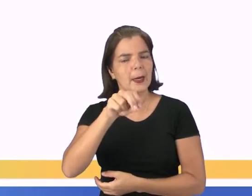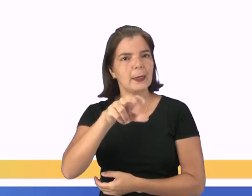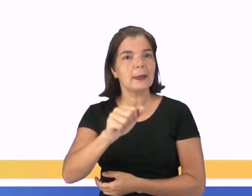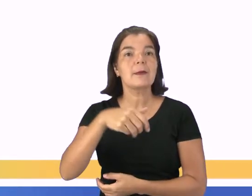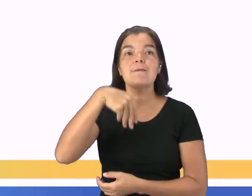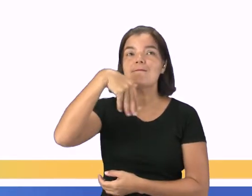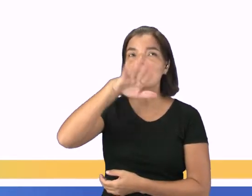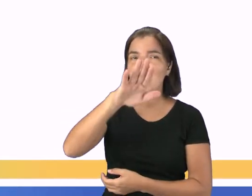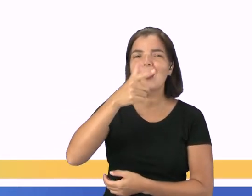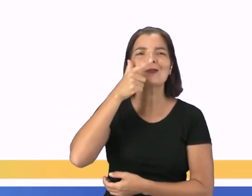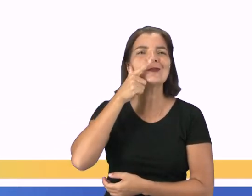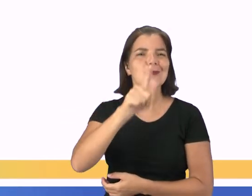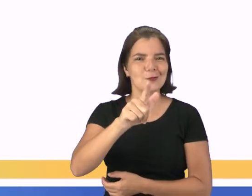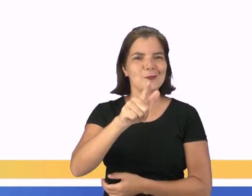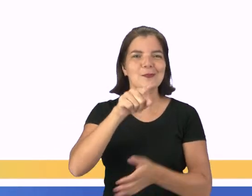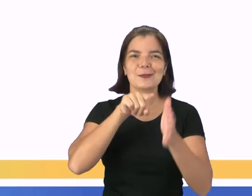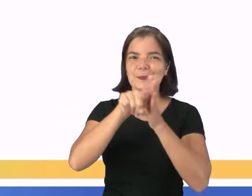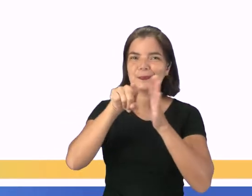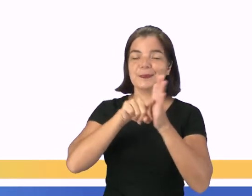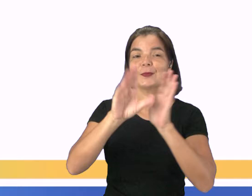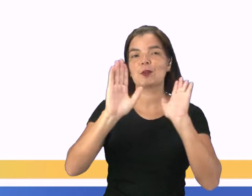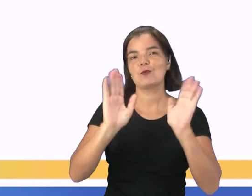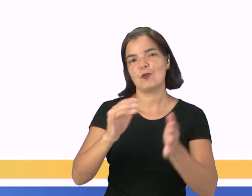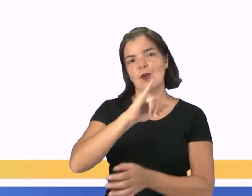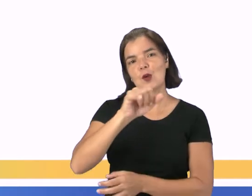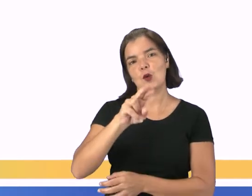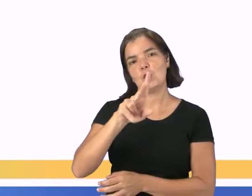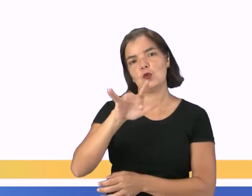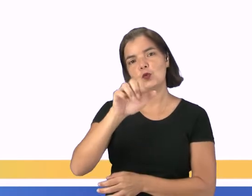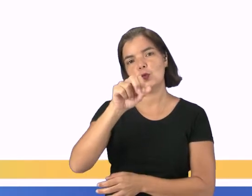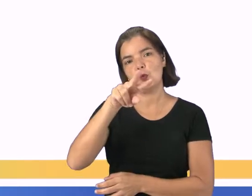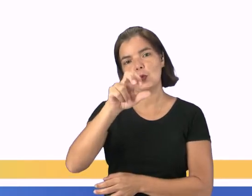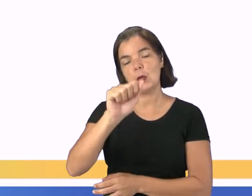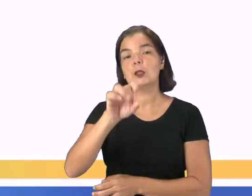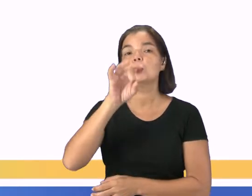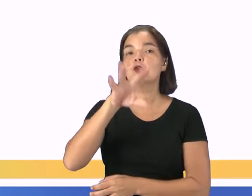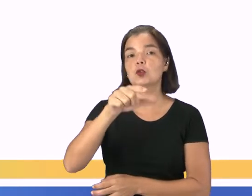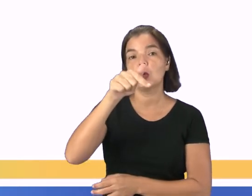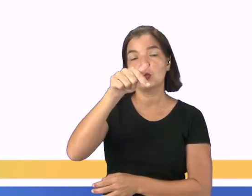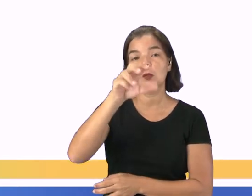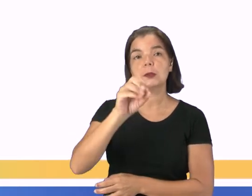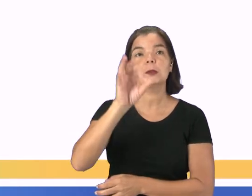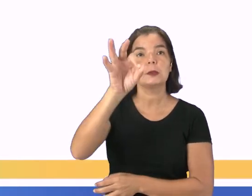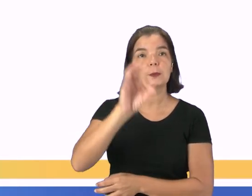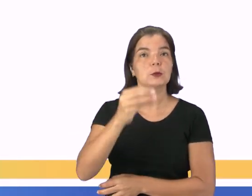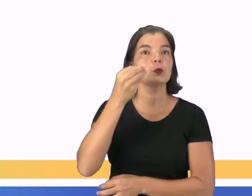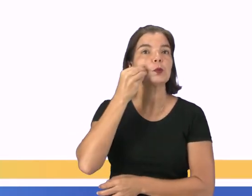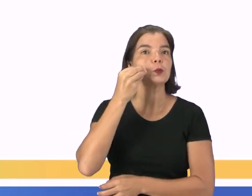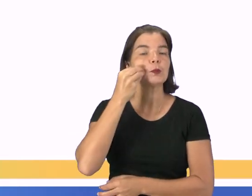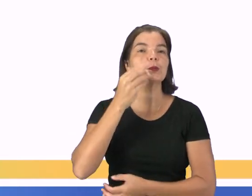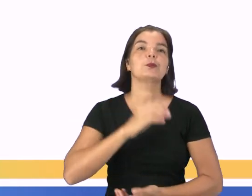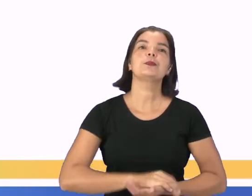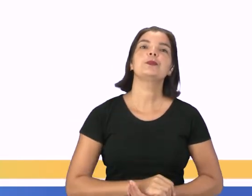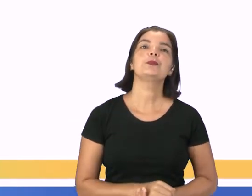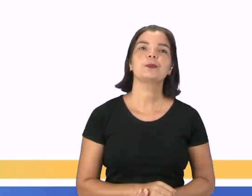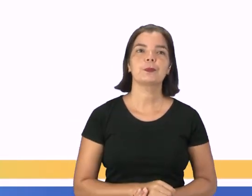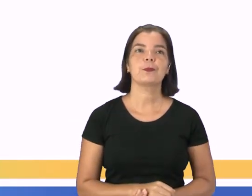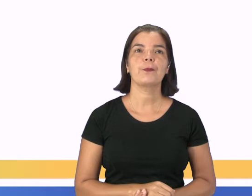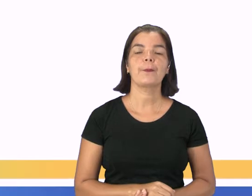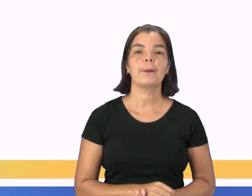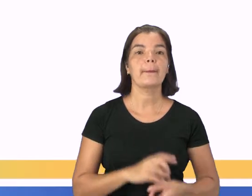acertou questões, né? Já que Júlia havia acertado apenas 70% aí do teste. Muito bem.